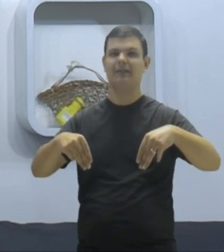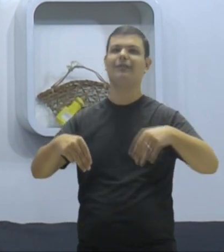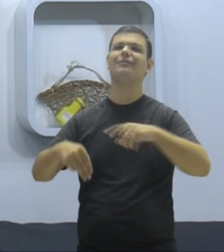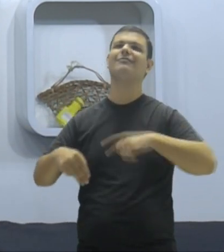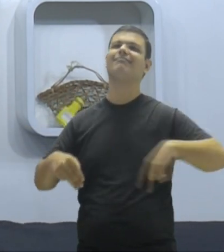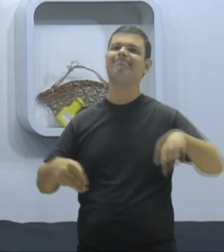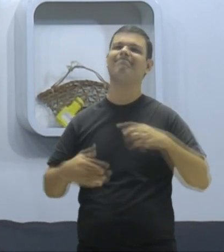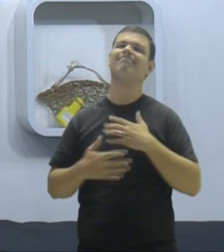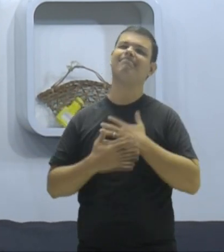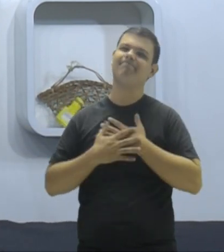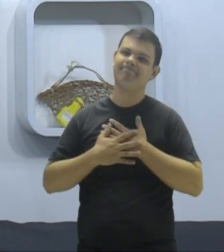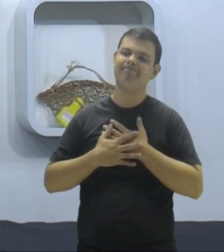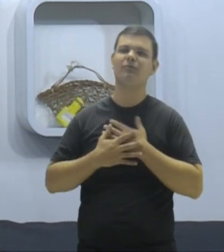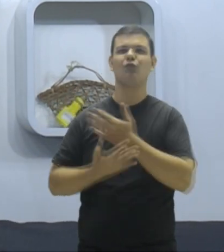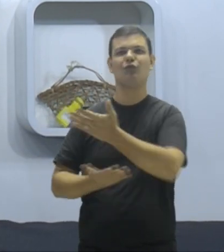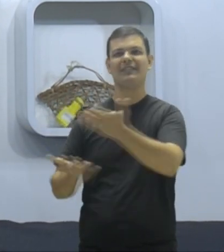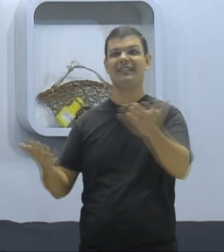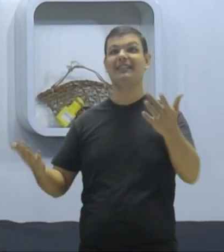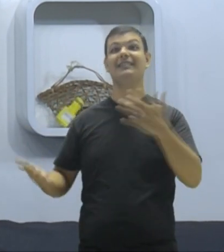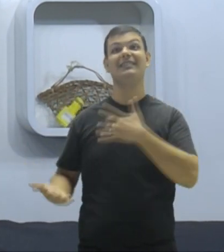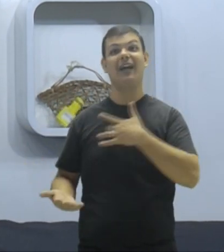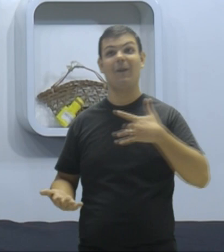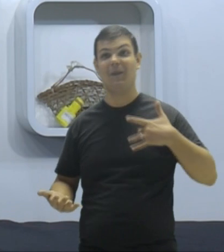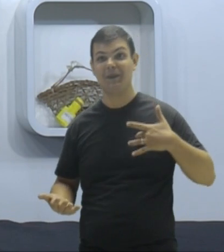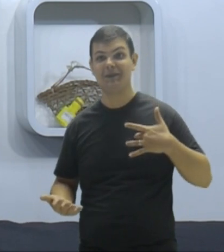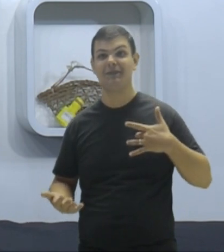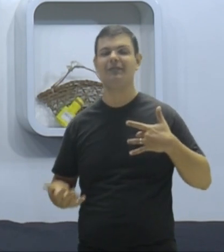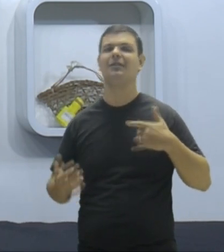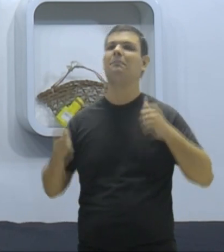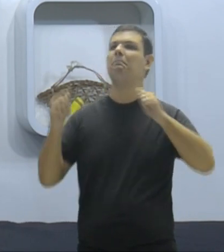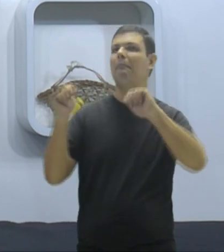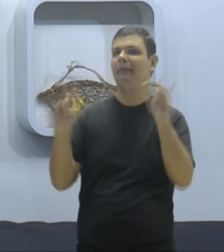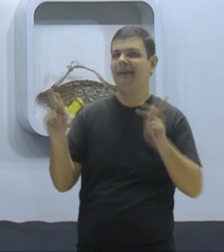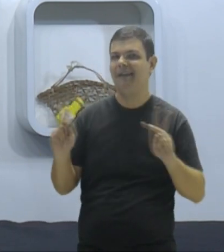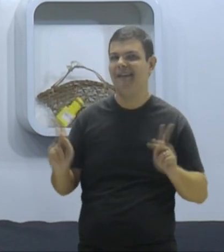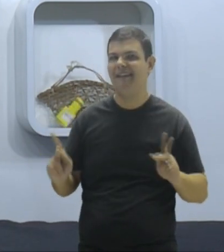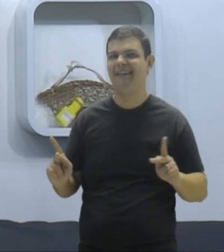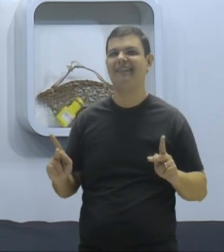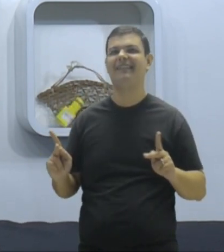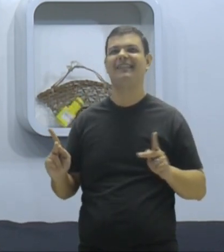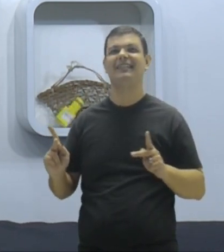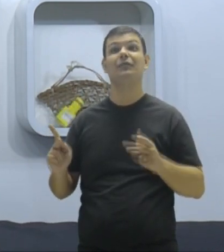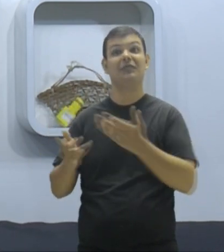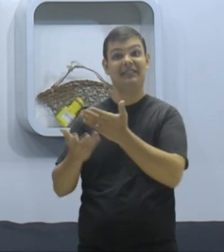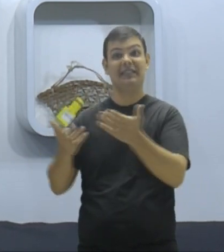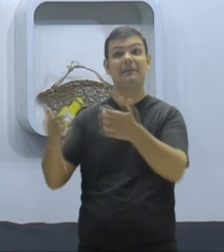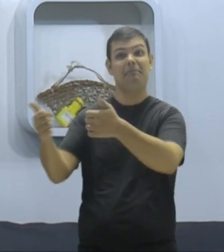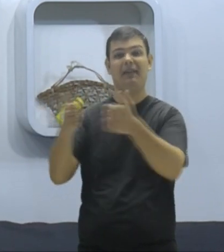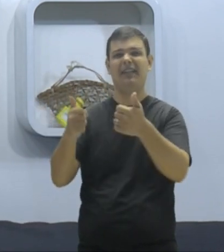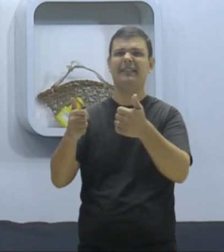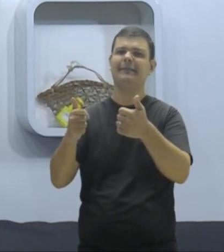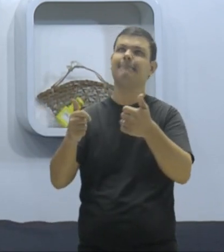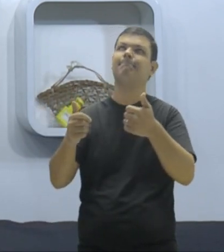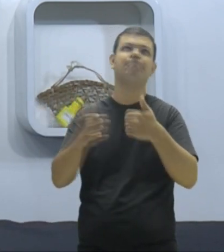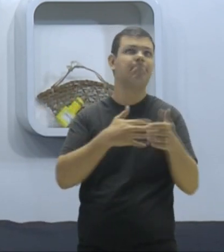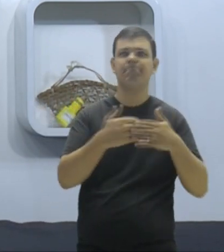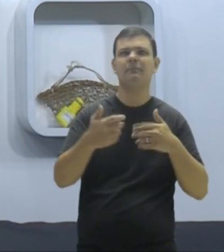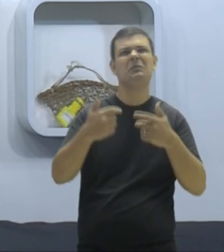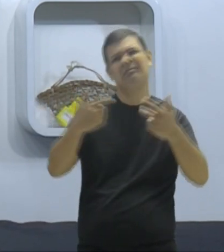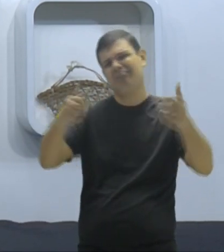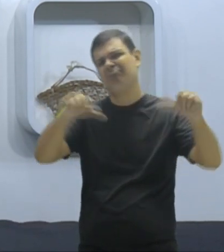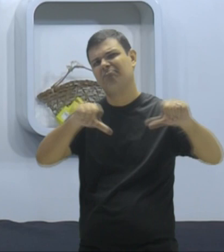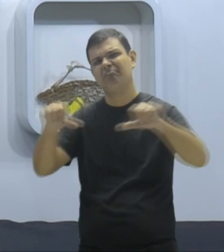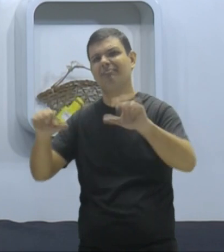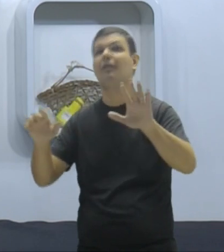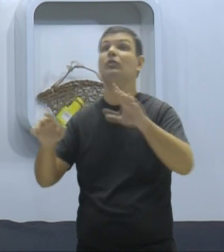a vocês muita saúde, paz, que você fique bem apesar de tudo. Continue se